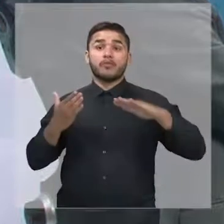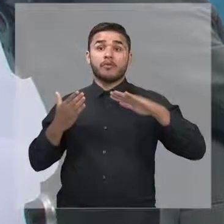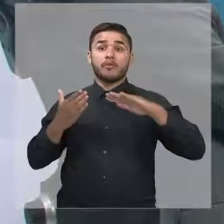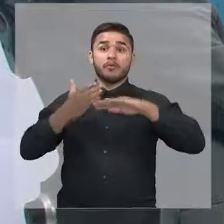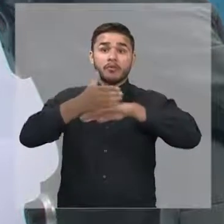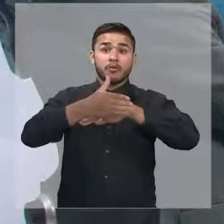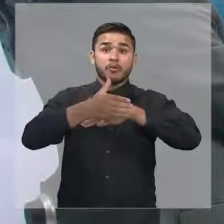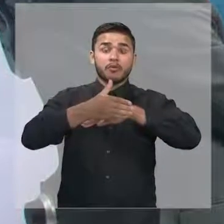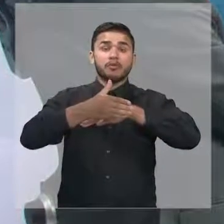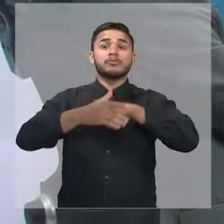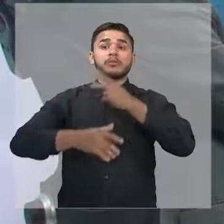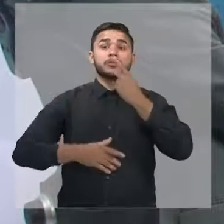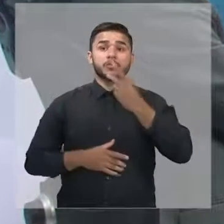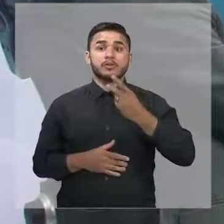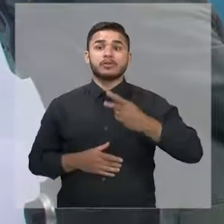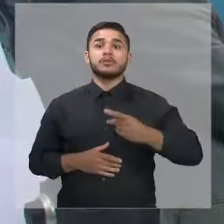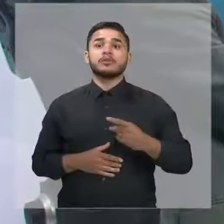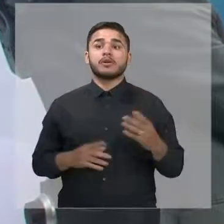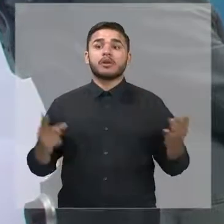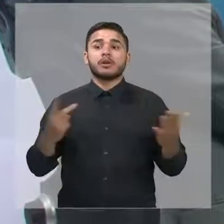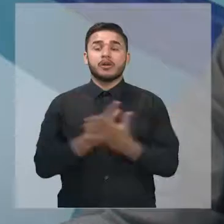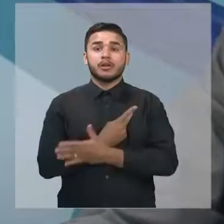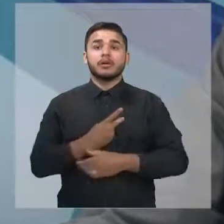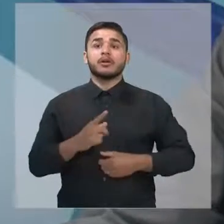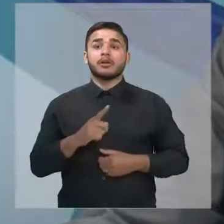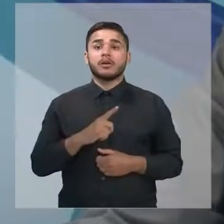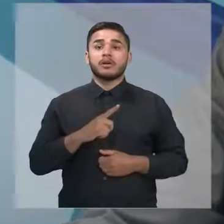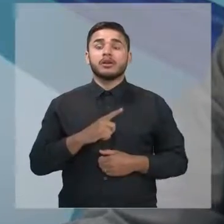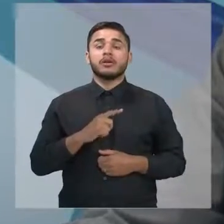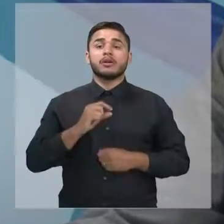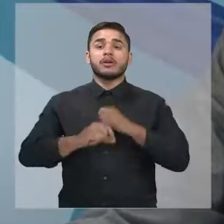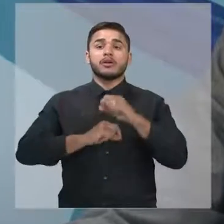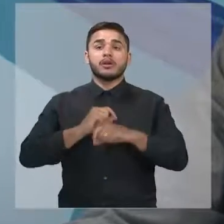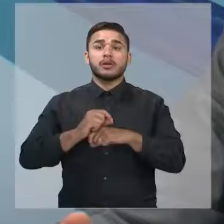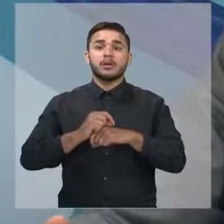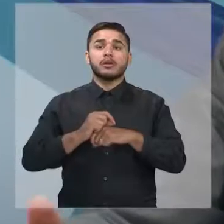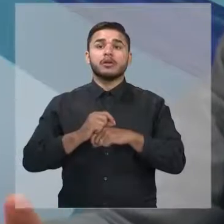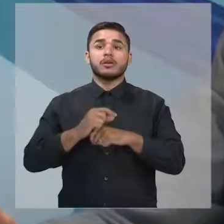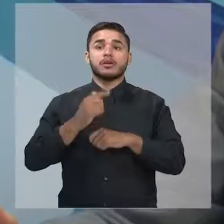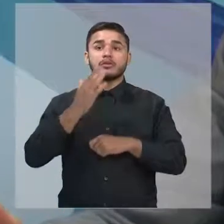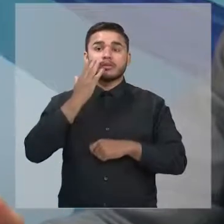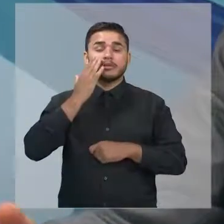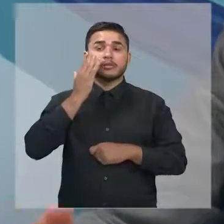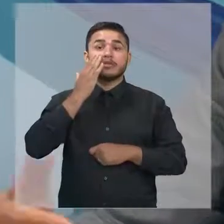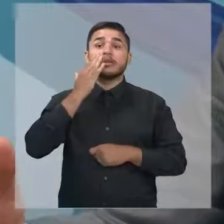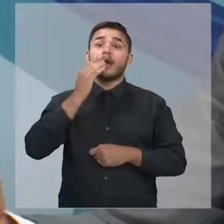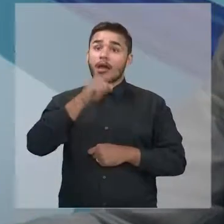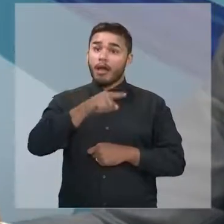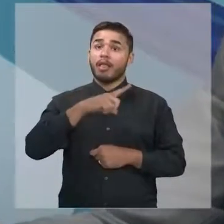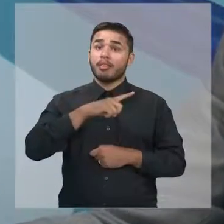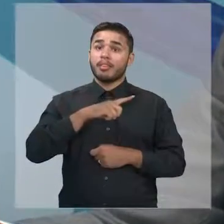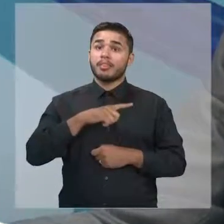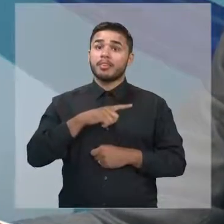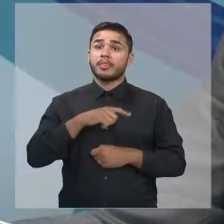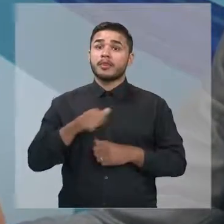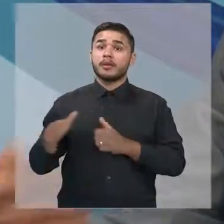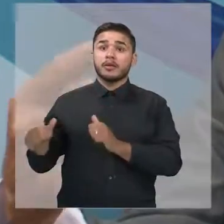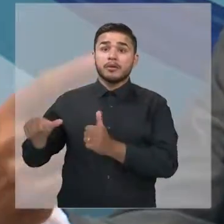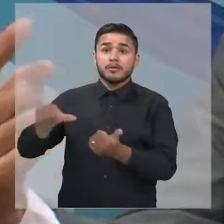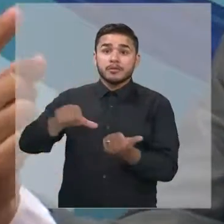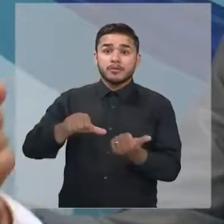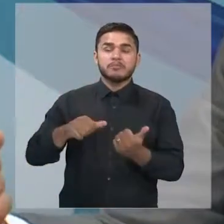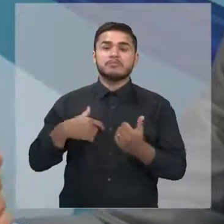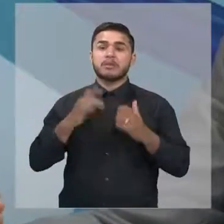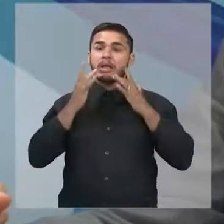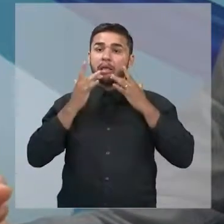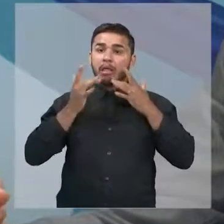purgante. O delegado prendeu, deu-lhe uma surra e dias depois o soltou. E ele ficou famoso e por onde passava todo mundo apontava o